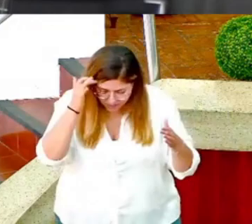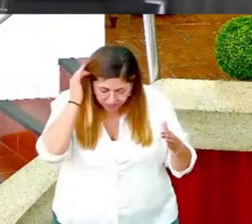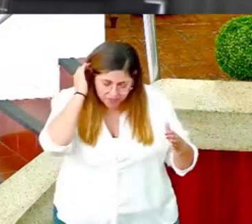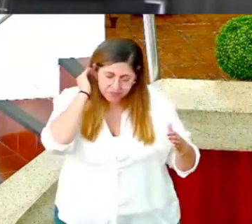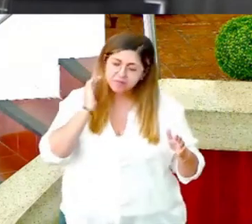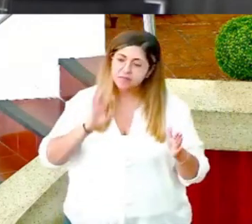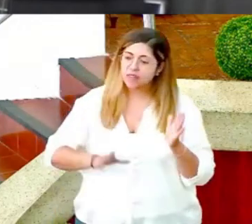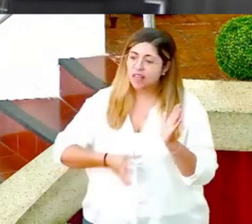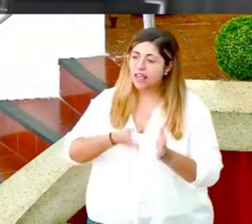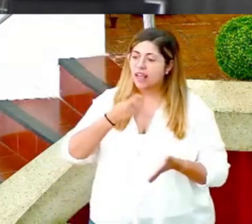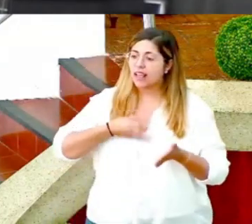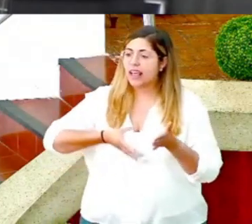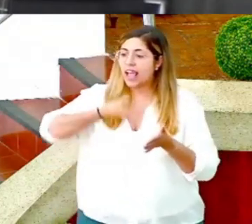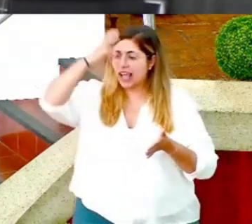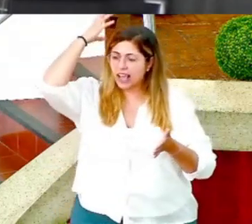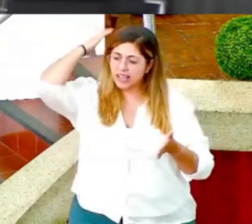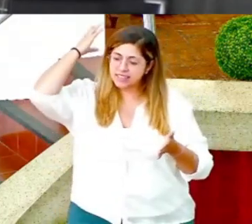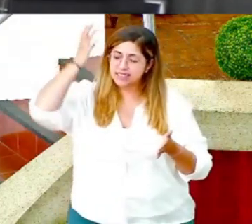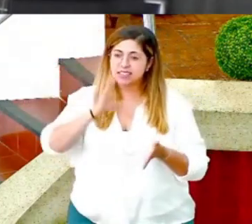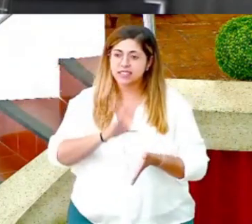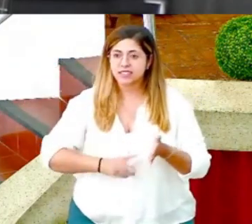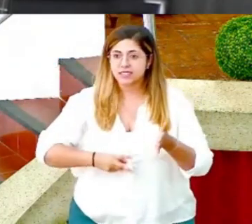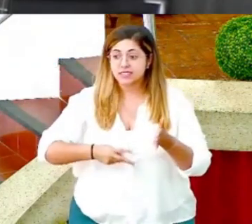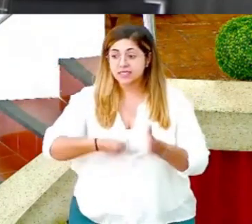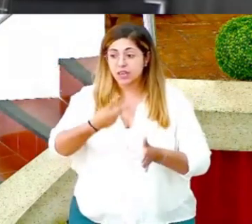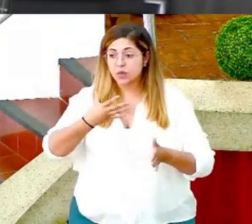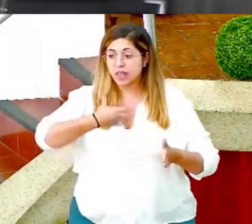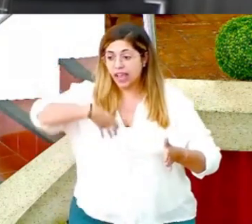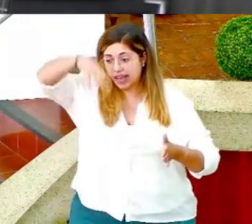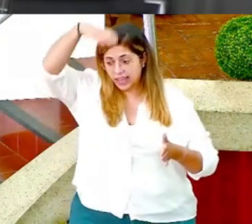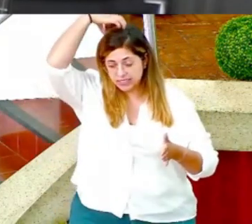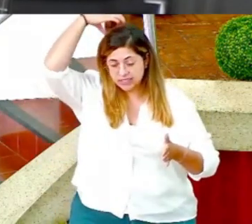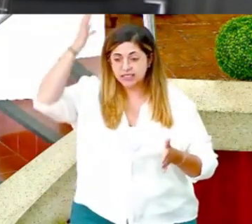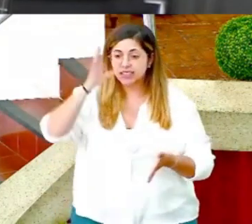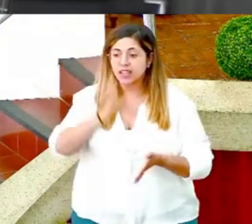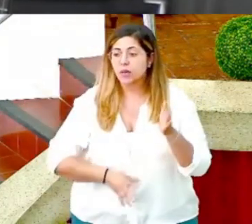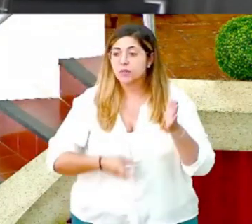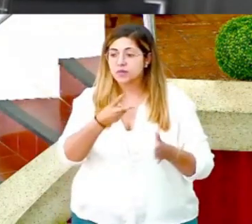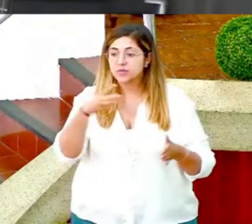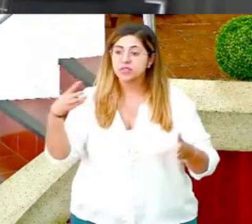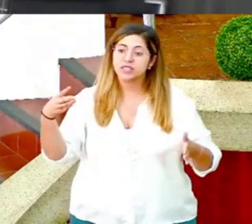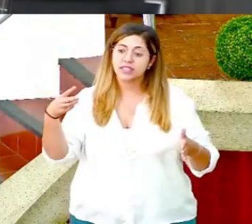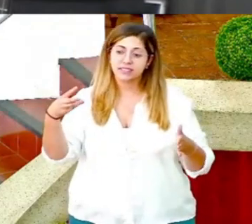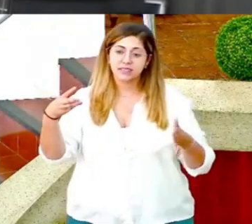dos Reis, capítulo 23. Segundo livro dos Reis, capítulo 23, por favor.